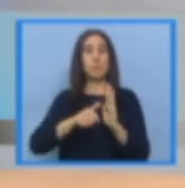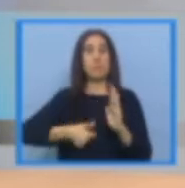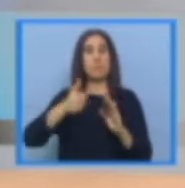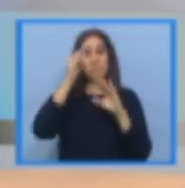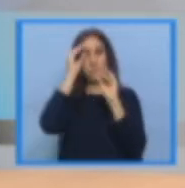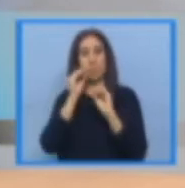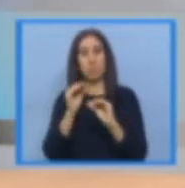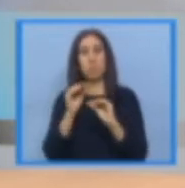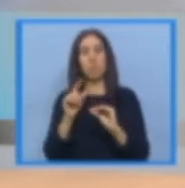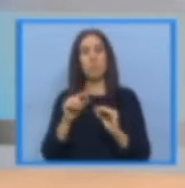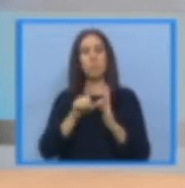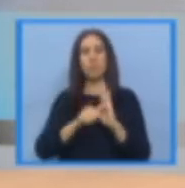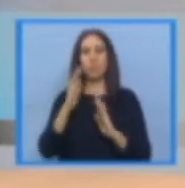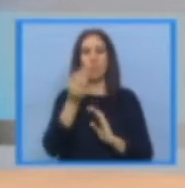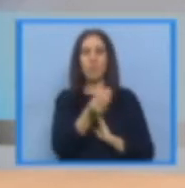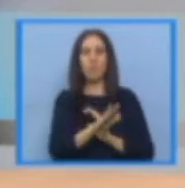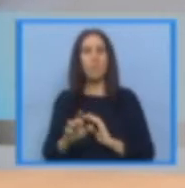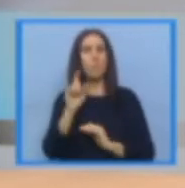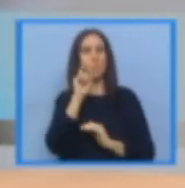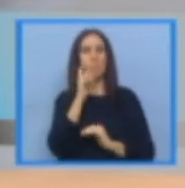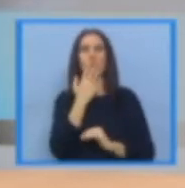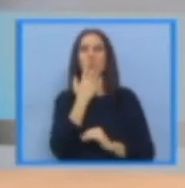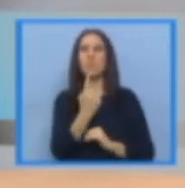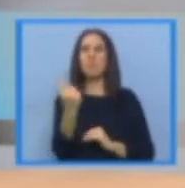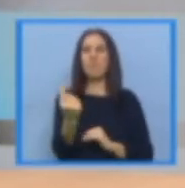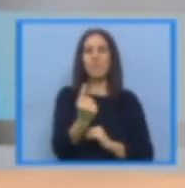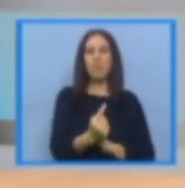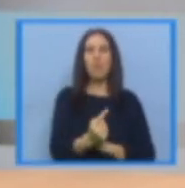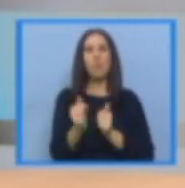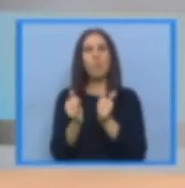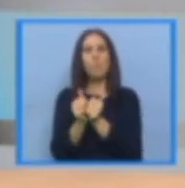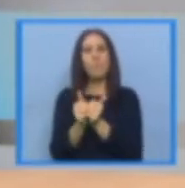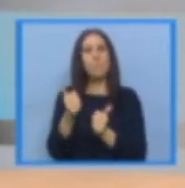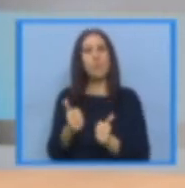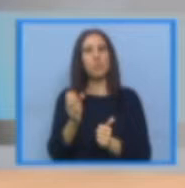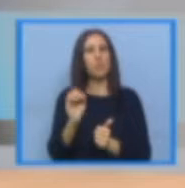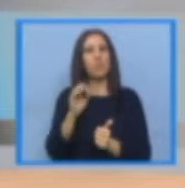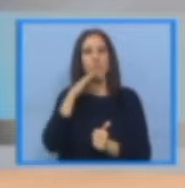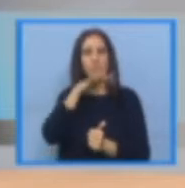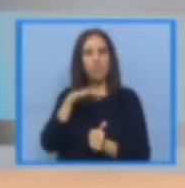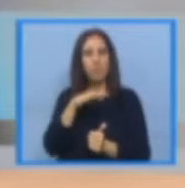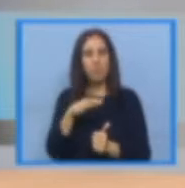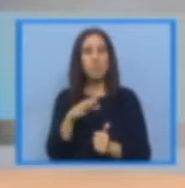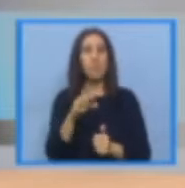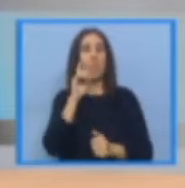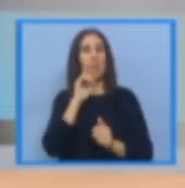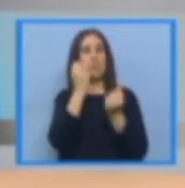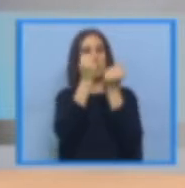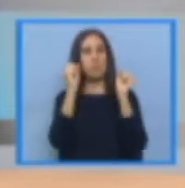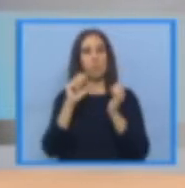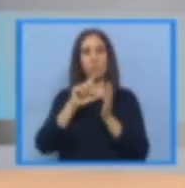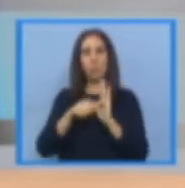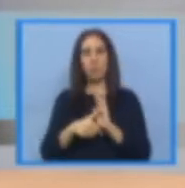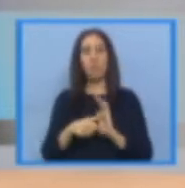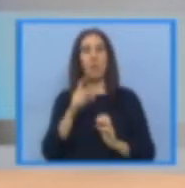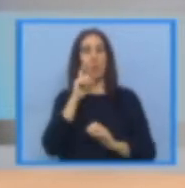também de proteção de crianças que vêm sozinhas ou que não são bem acompanhadas pelas famílias. Projetos de emancipação das mulheres. As mulheres são